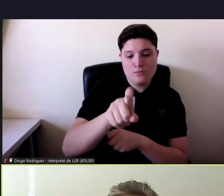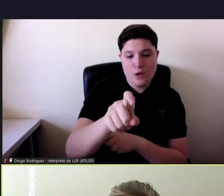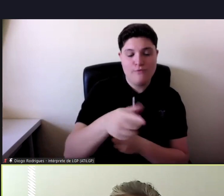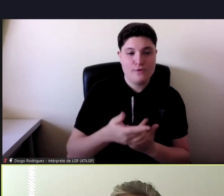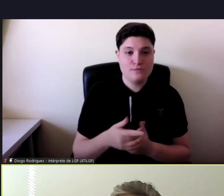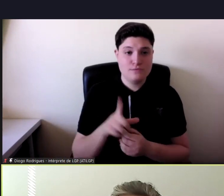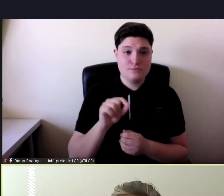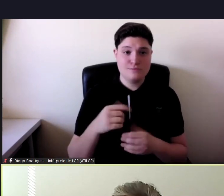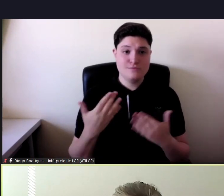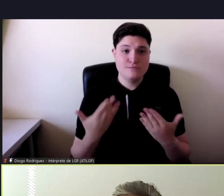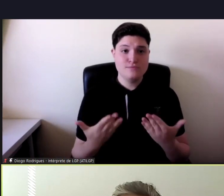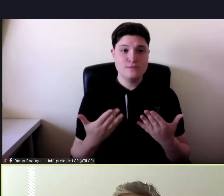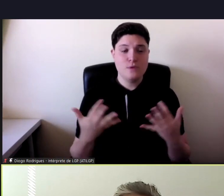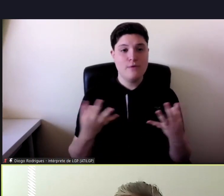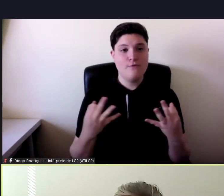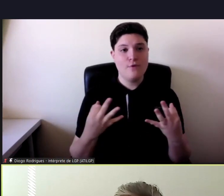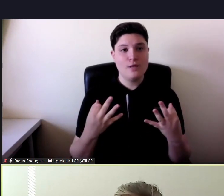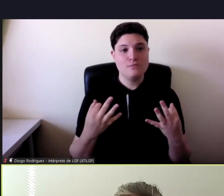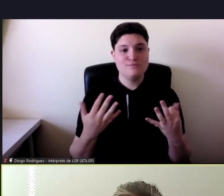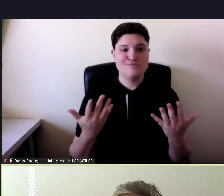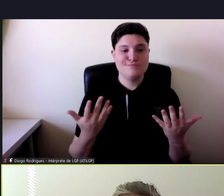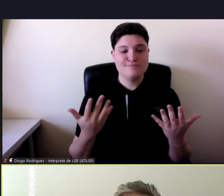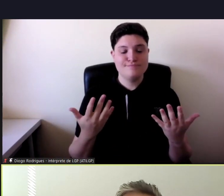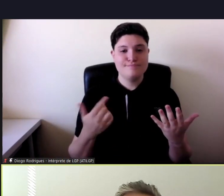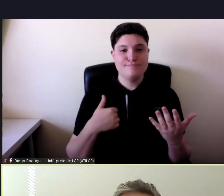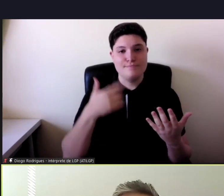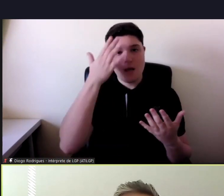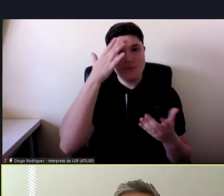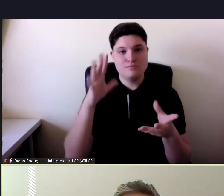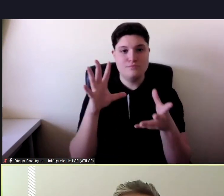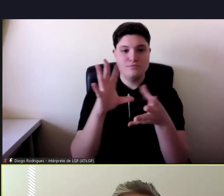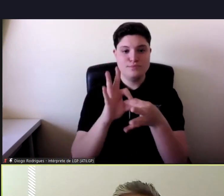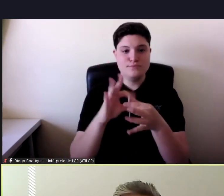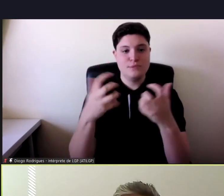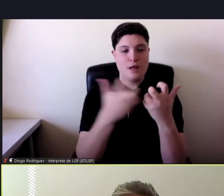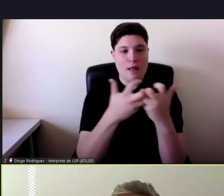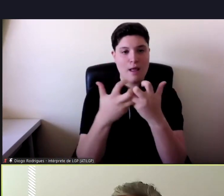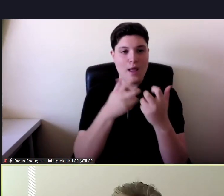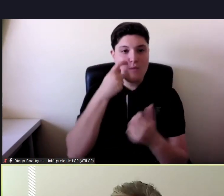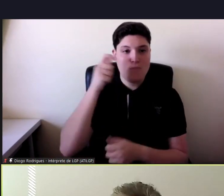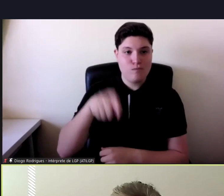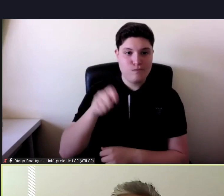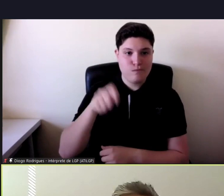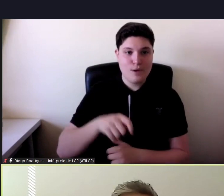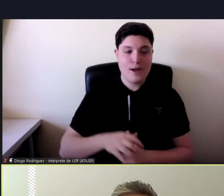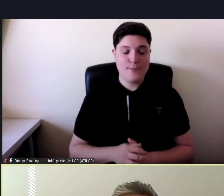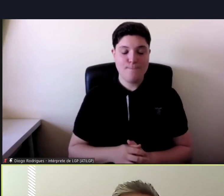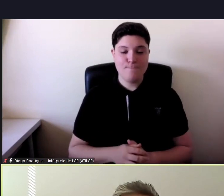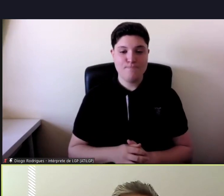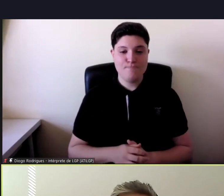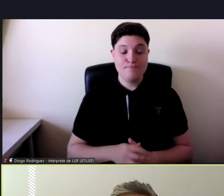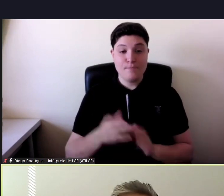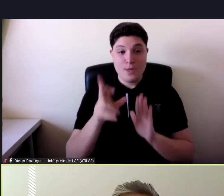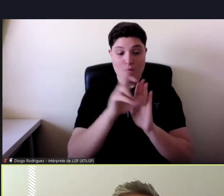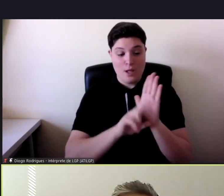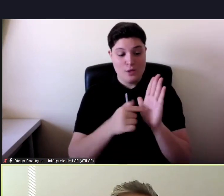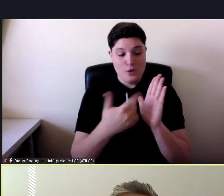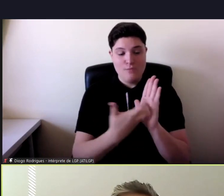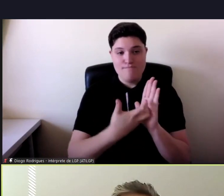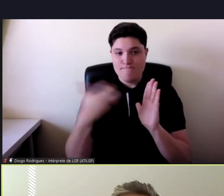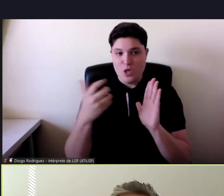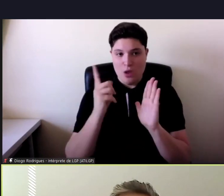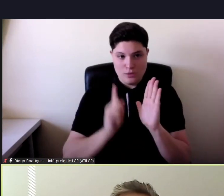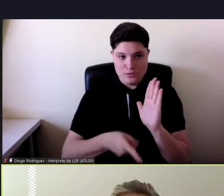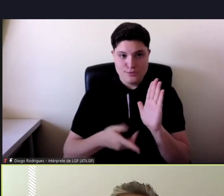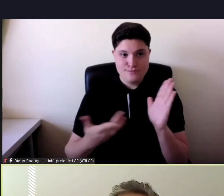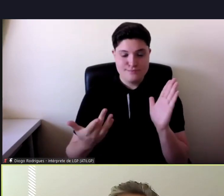agora um pouco associado, eu diria até muito, à guerra da Ucrânia. O mesmo relatório sublinha ainda que, para